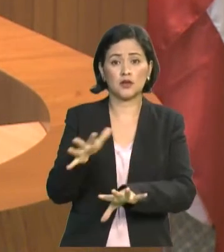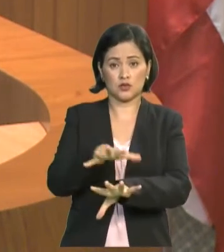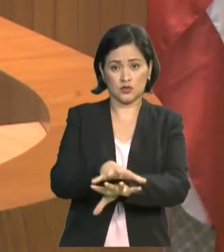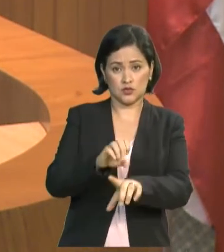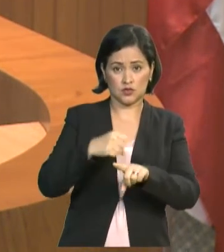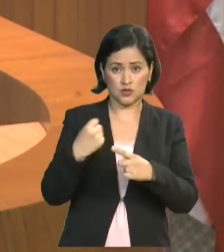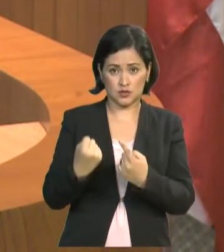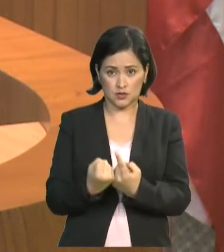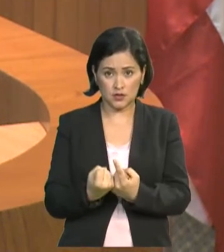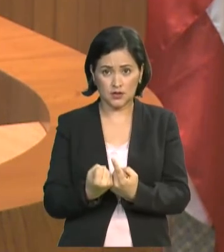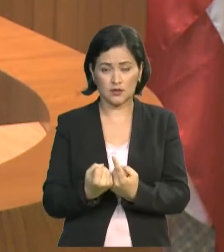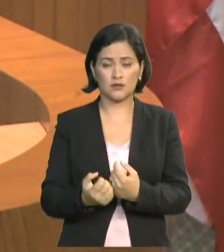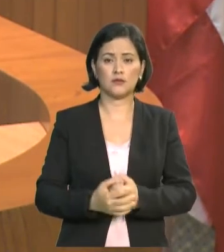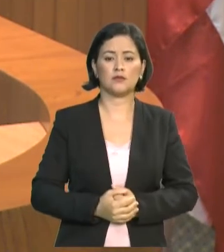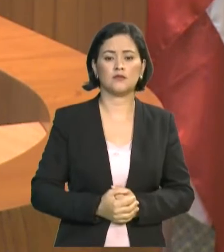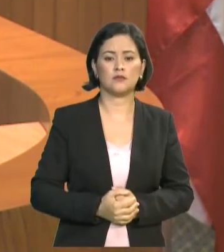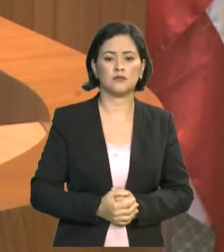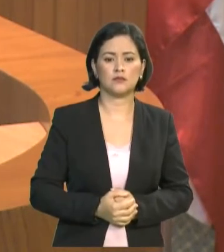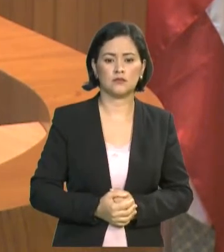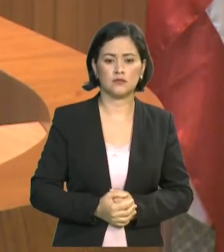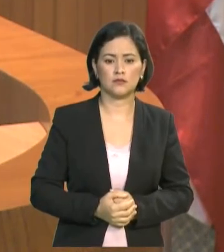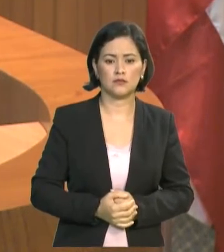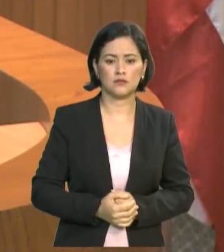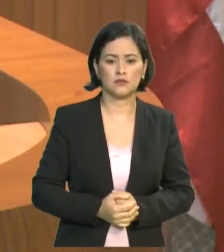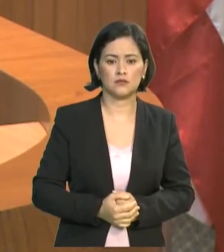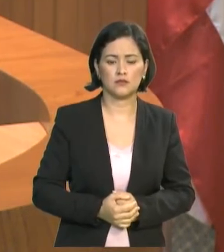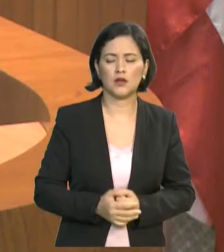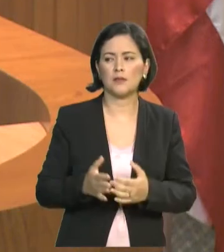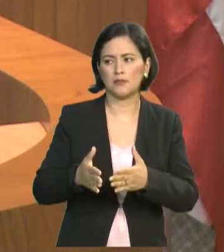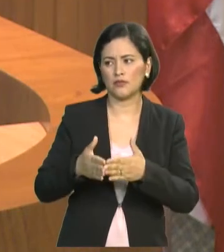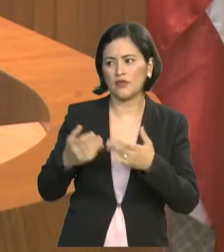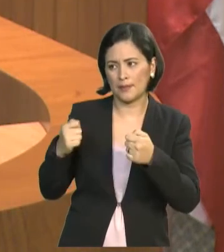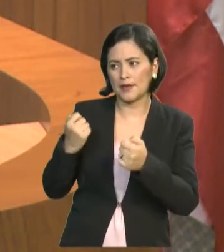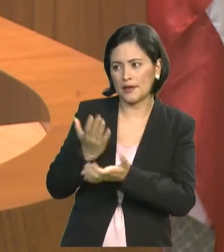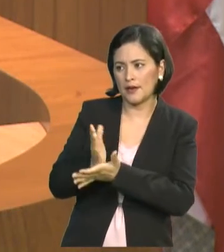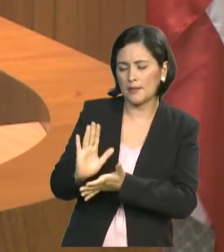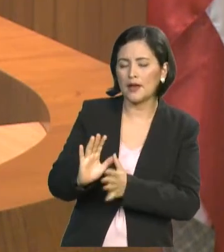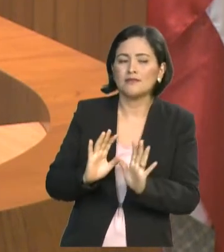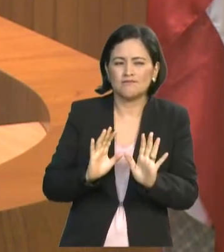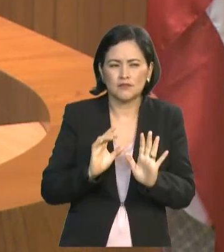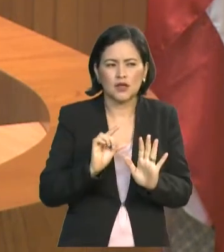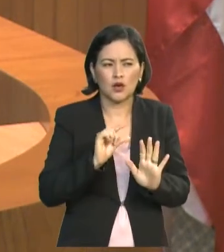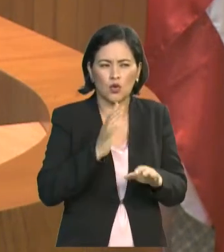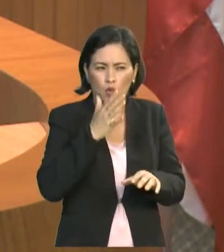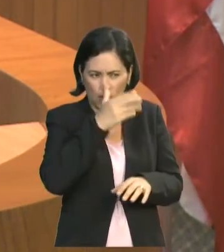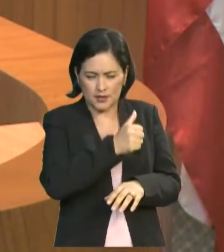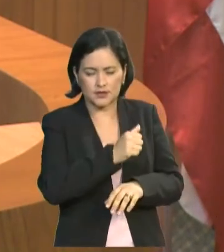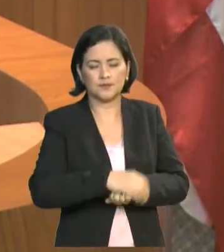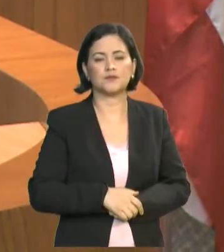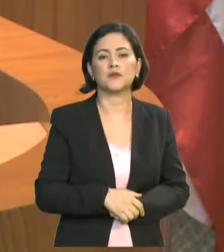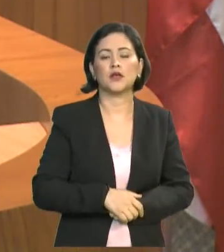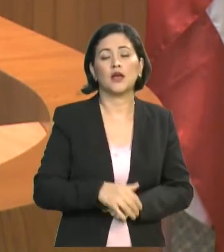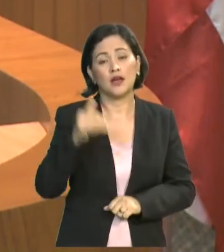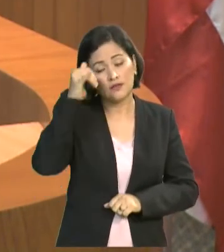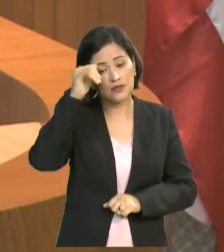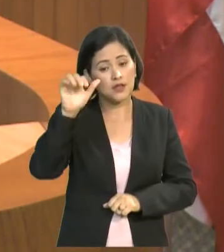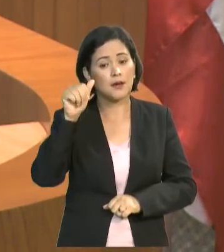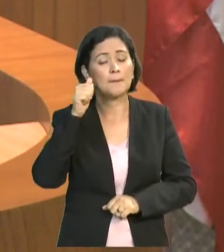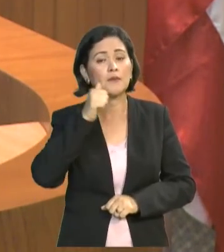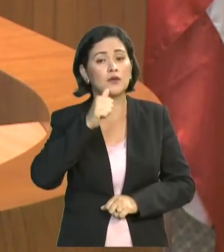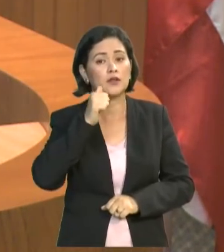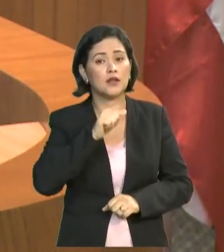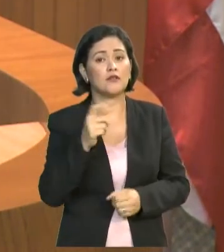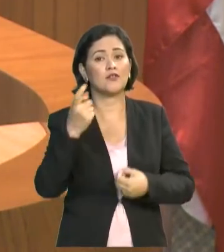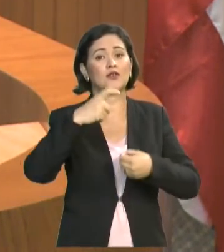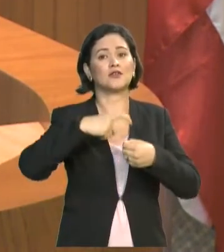como eu acabei de citar. Dessa forma, conclua, por gentileza. Já concluí. Dessa forma, nós evitamos que essas mulheres, elas voltem a